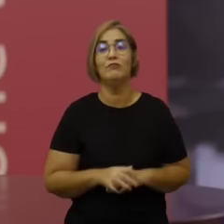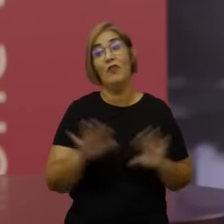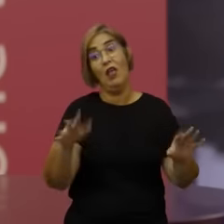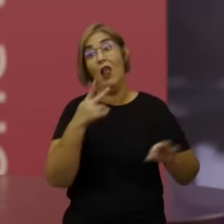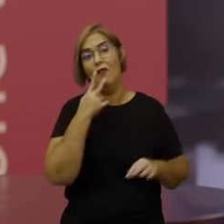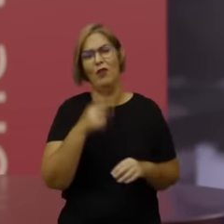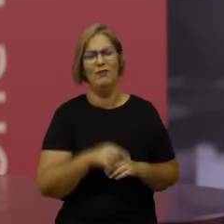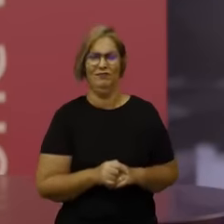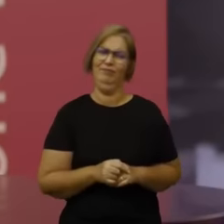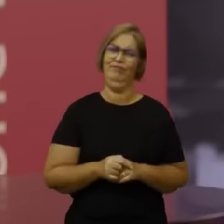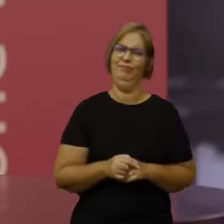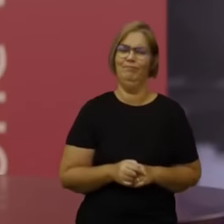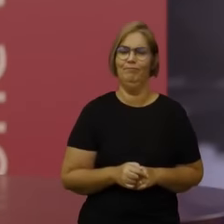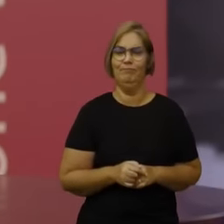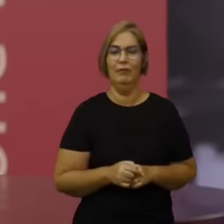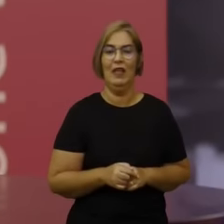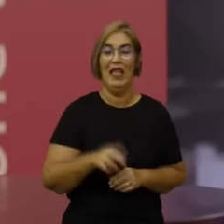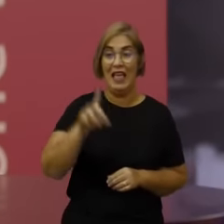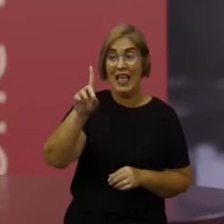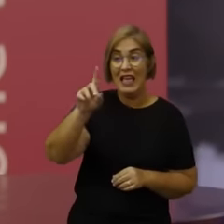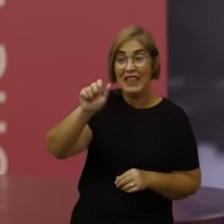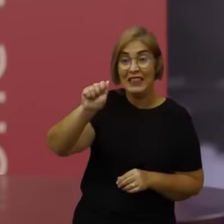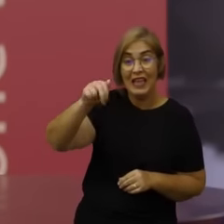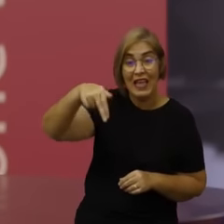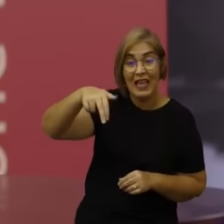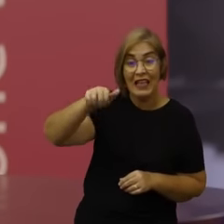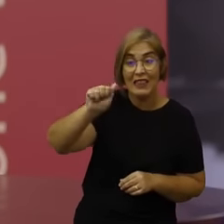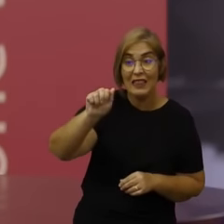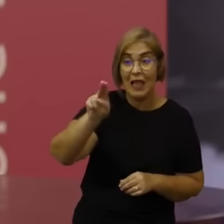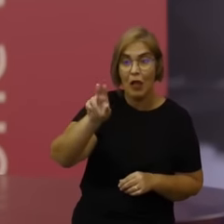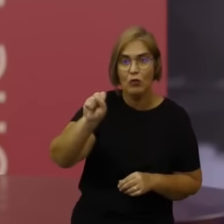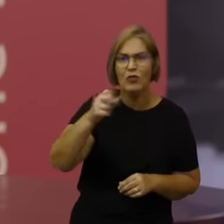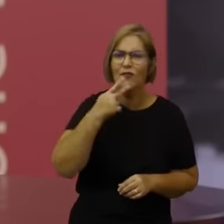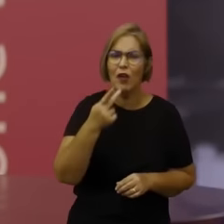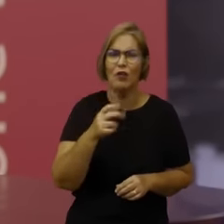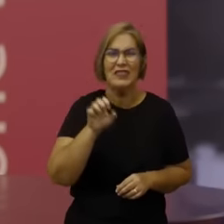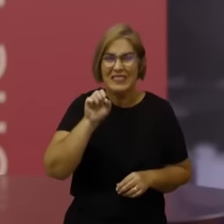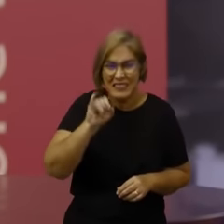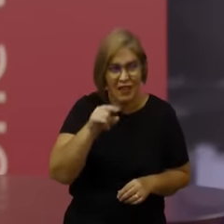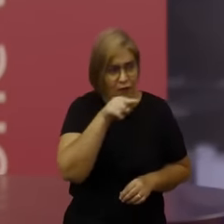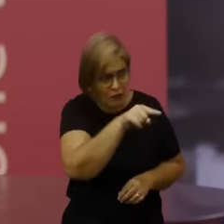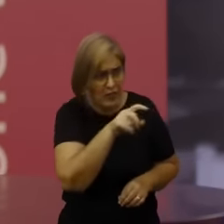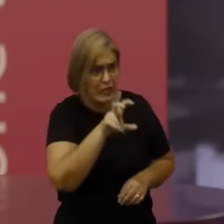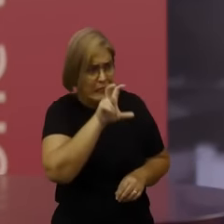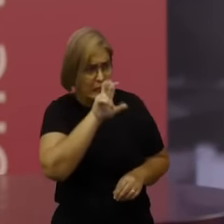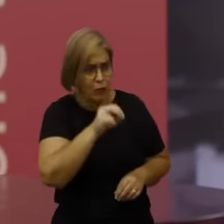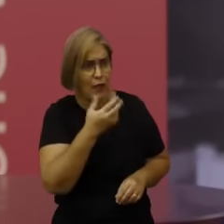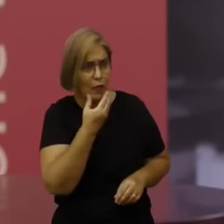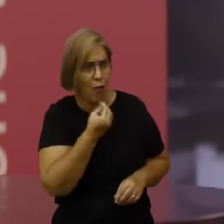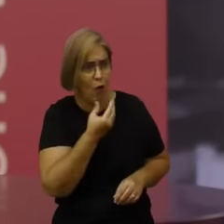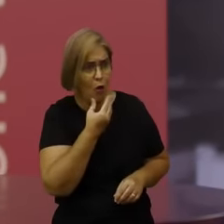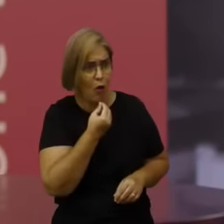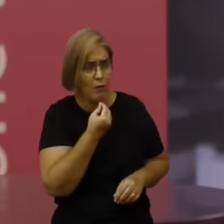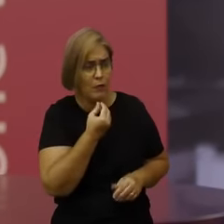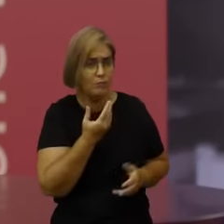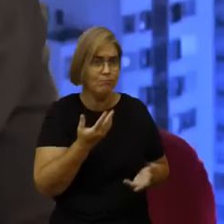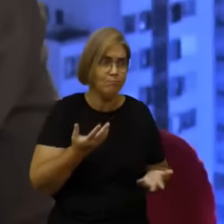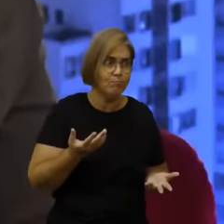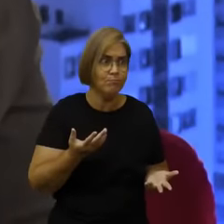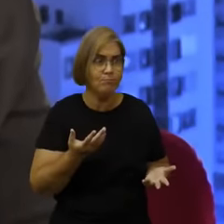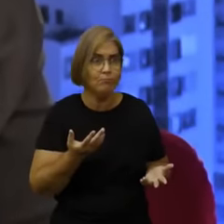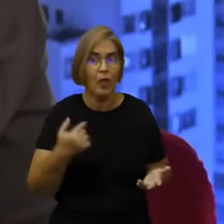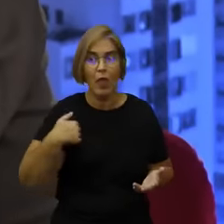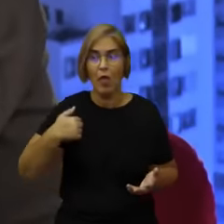50 filhas, eh, vamos eh resolver essa situação porque os meus filhos precisam